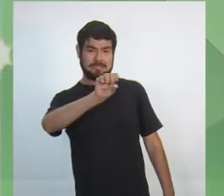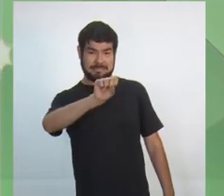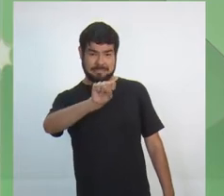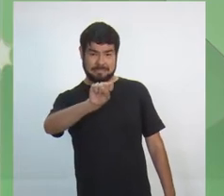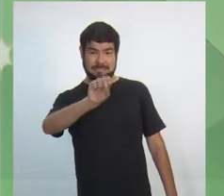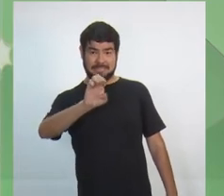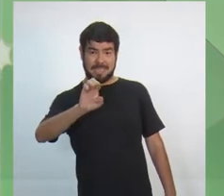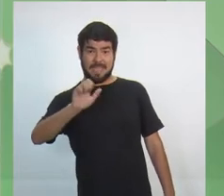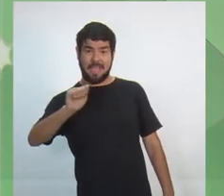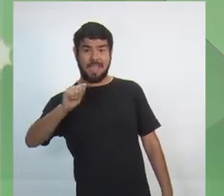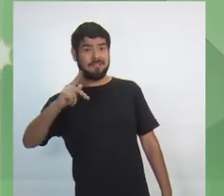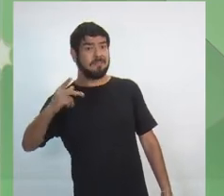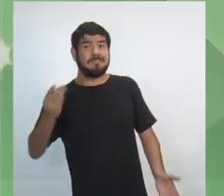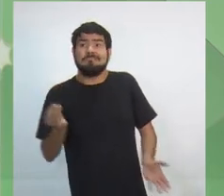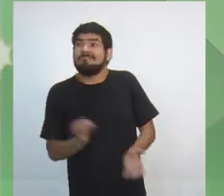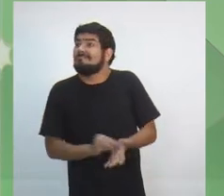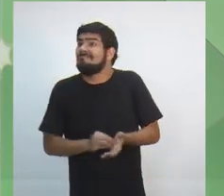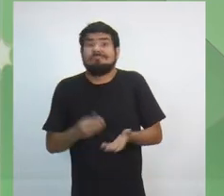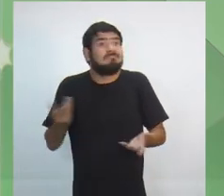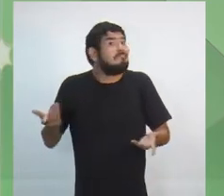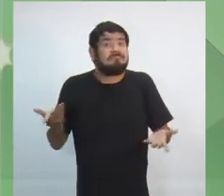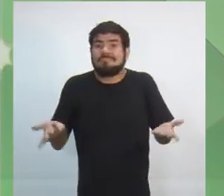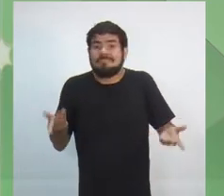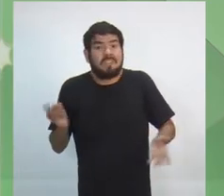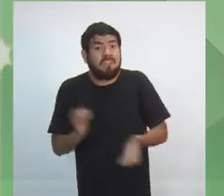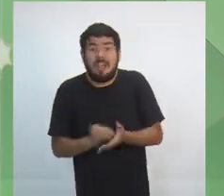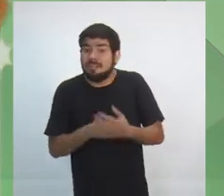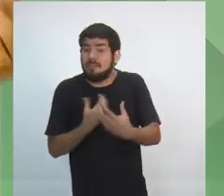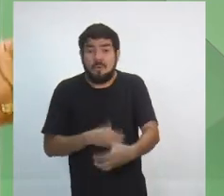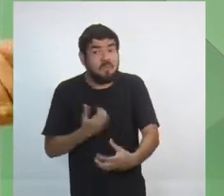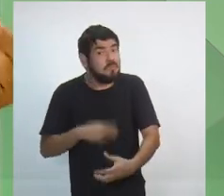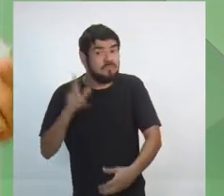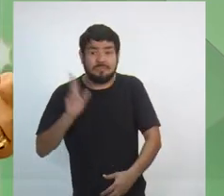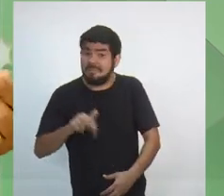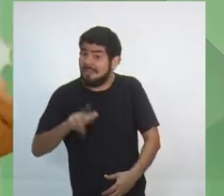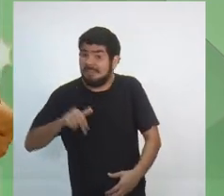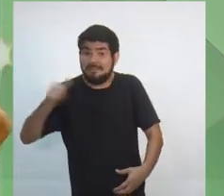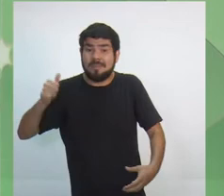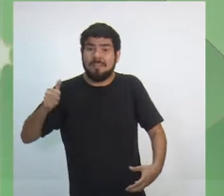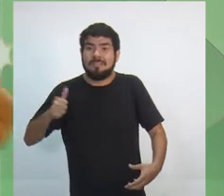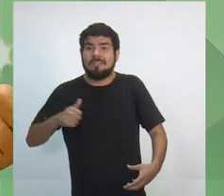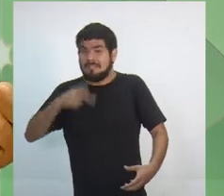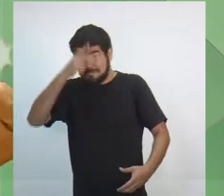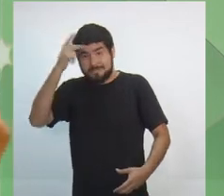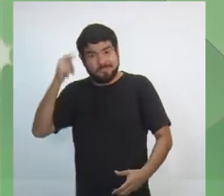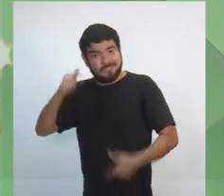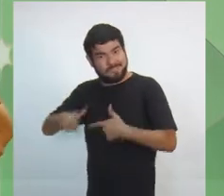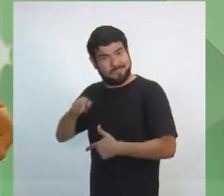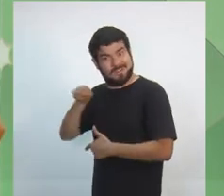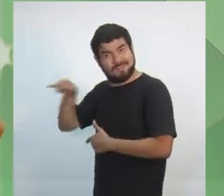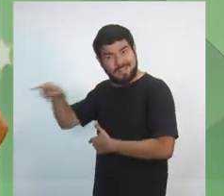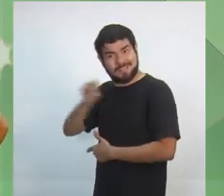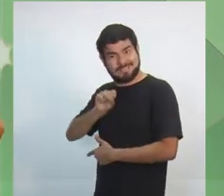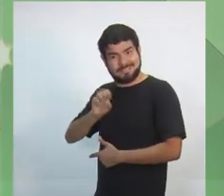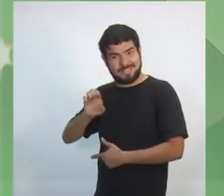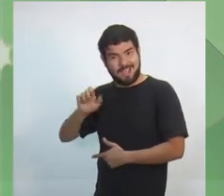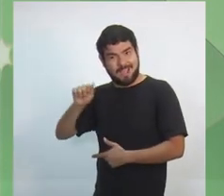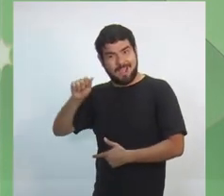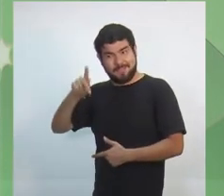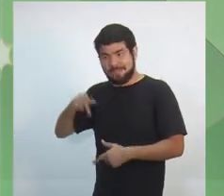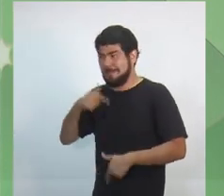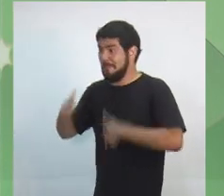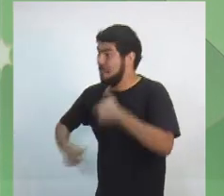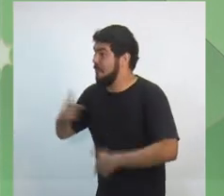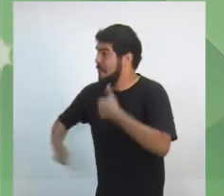estão extrapolando sua jornada, estão estando sem qualidade de vida e estão fazendo turnos, né, não trazendo nem a segurança de qual nós estamos